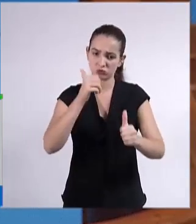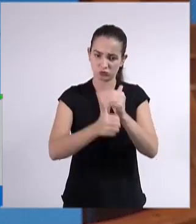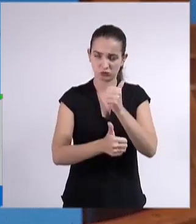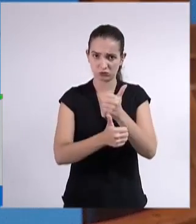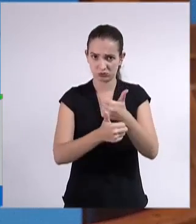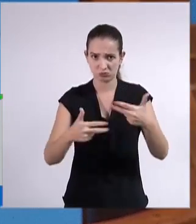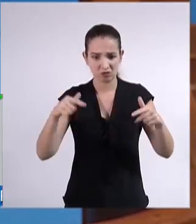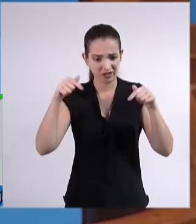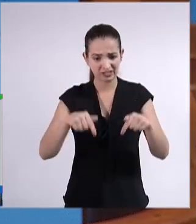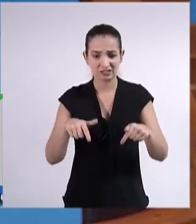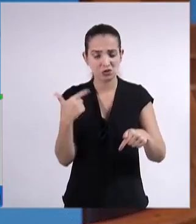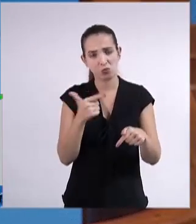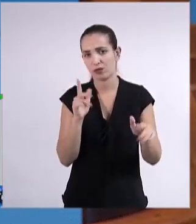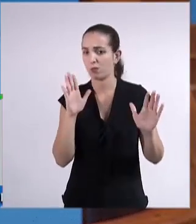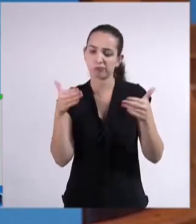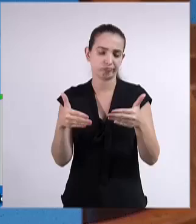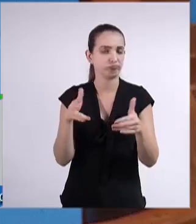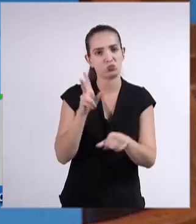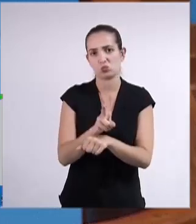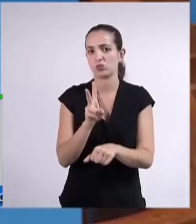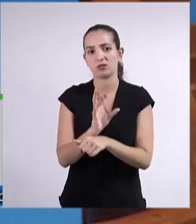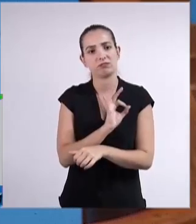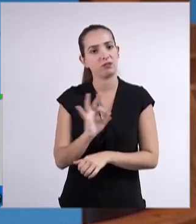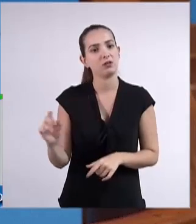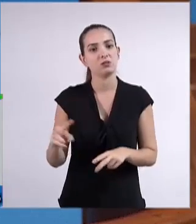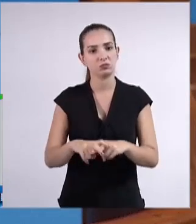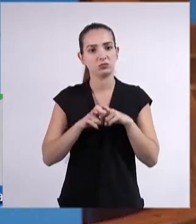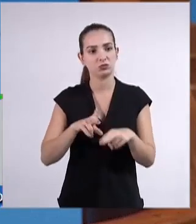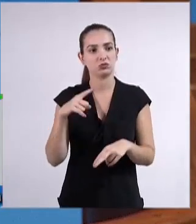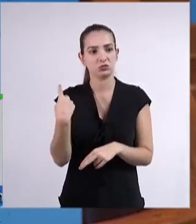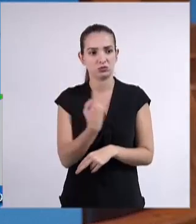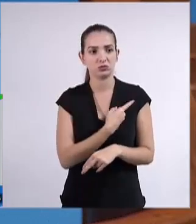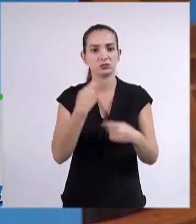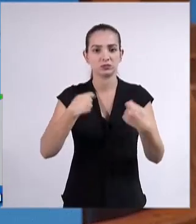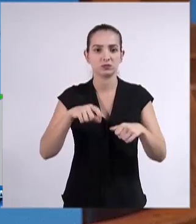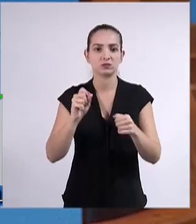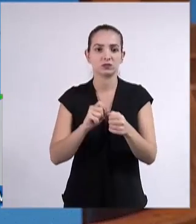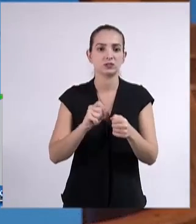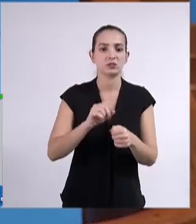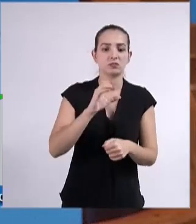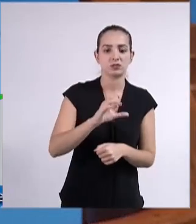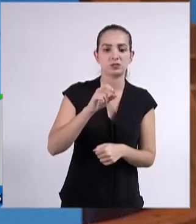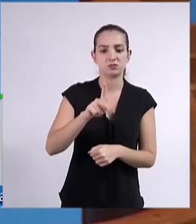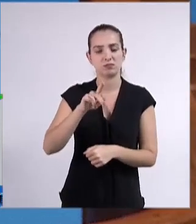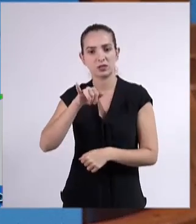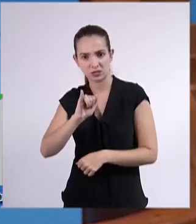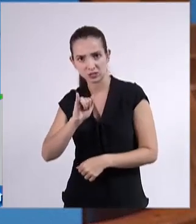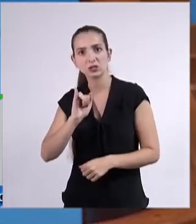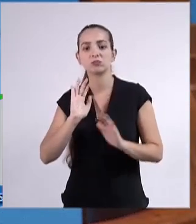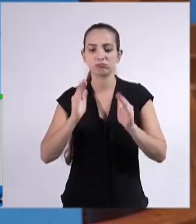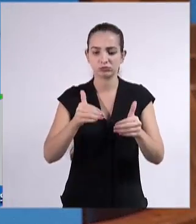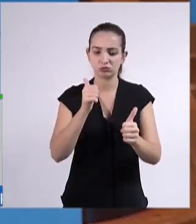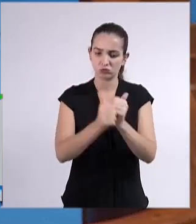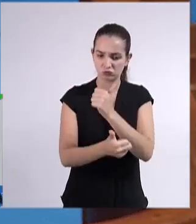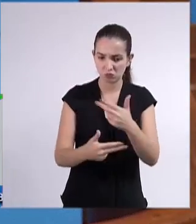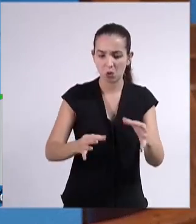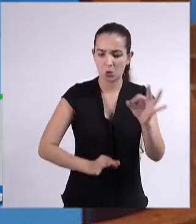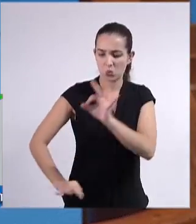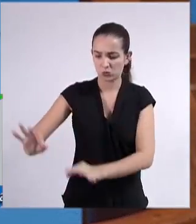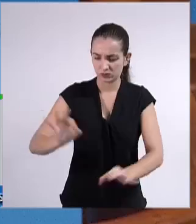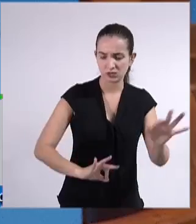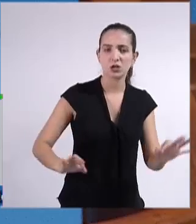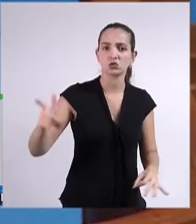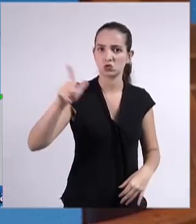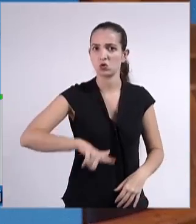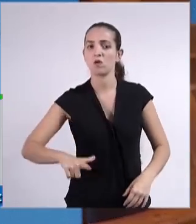Nós precisamos fazer uma CPI na Federação de Mato Grosso do Sul, reorganizar para retomar